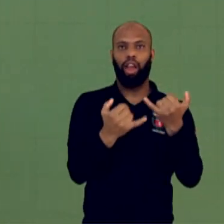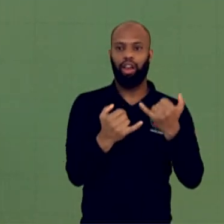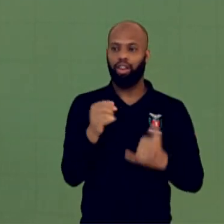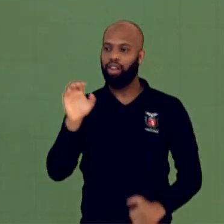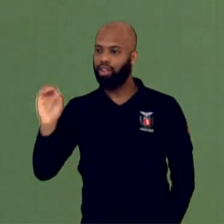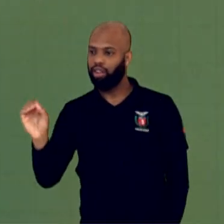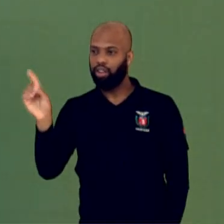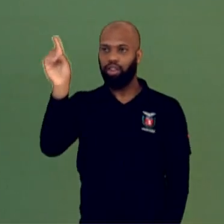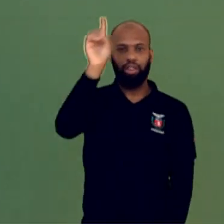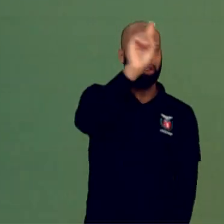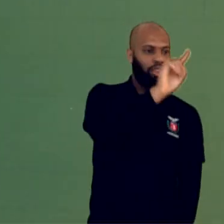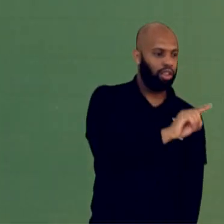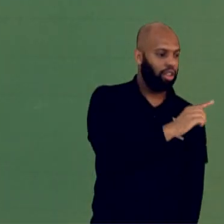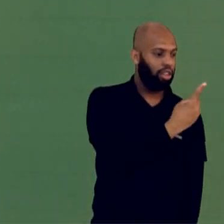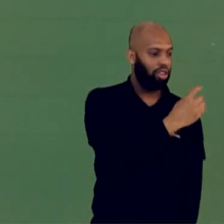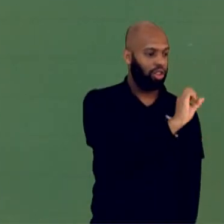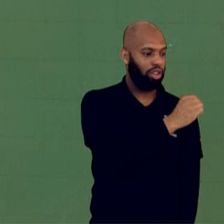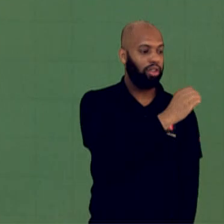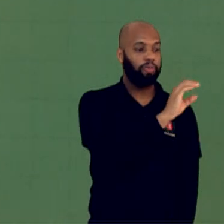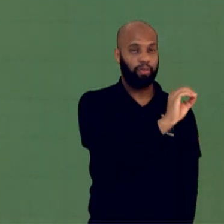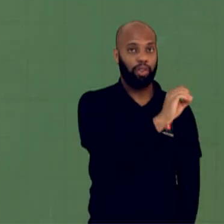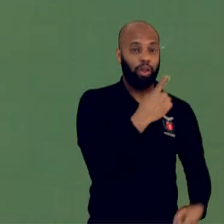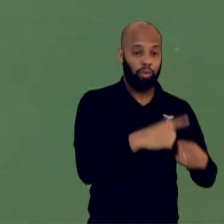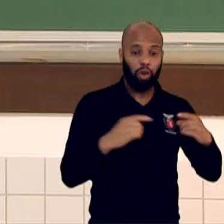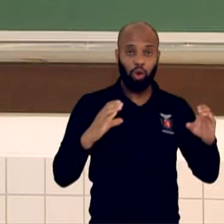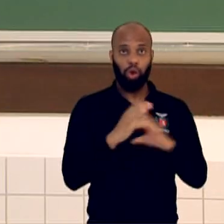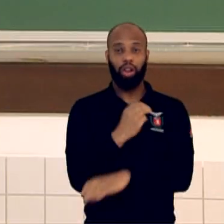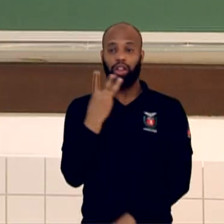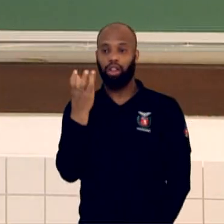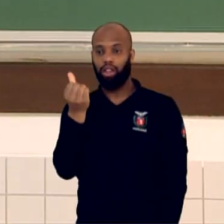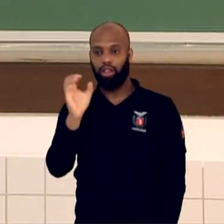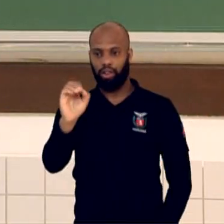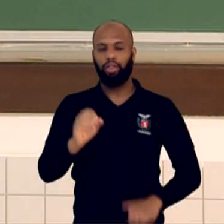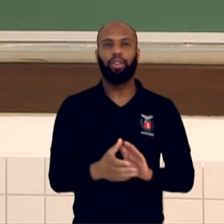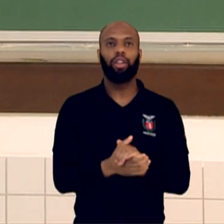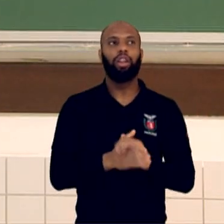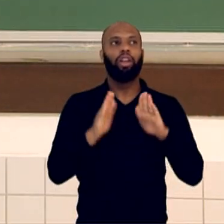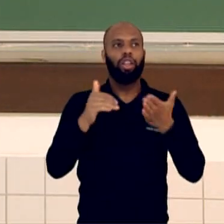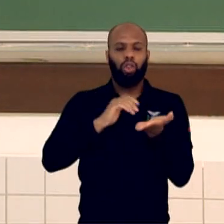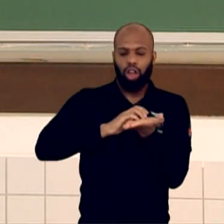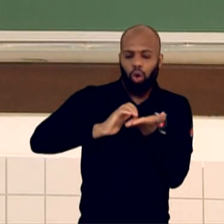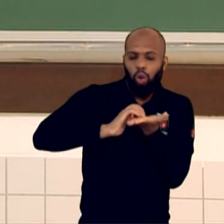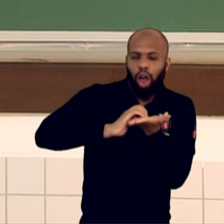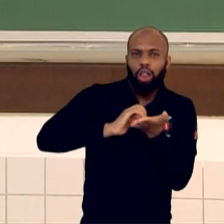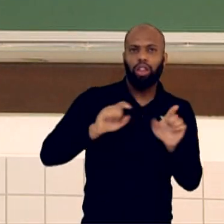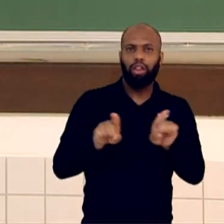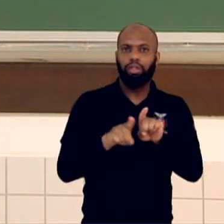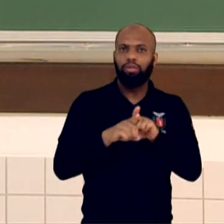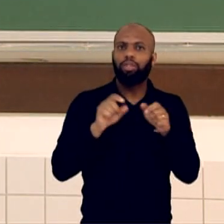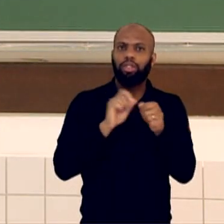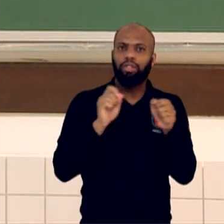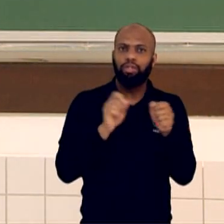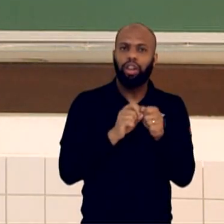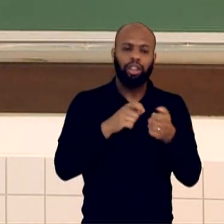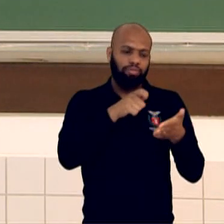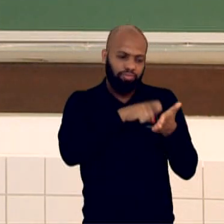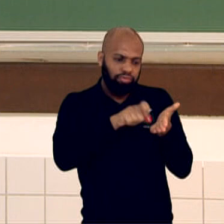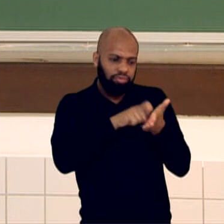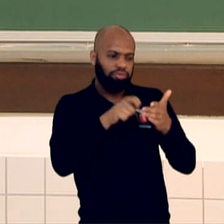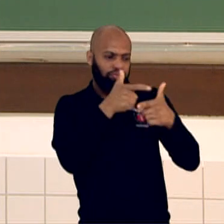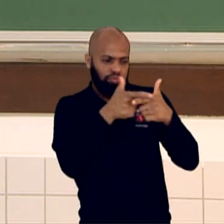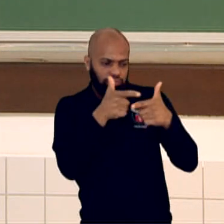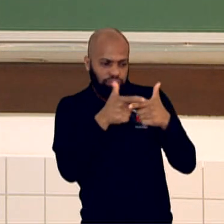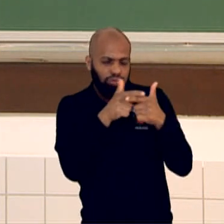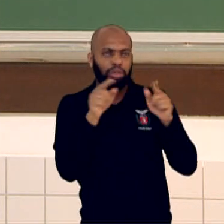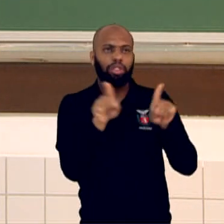que uma volta completa é 360 graus. Então, tanto na calculadora quanto fazendo o cálculo braçal aqui,